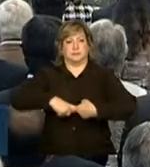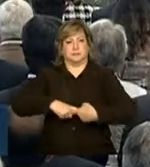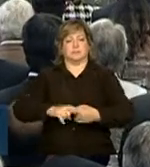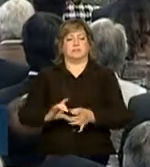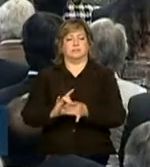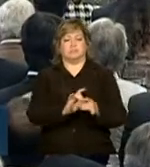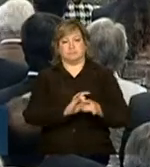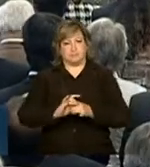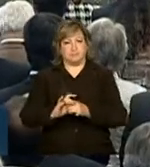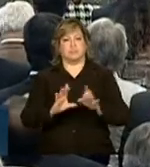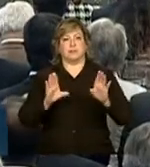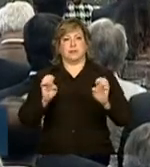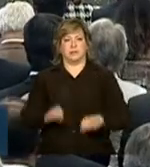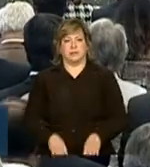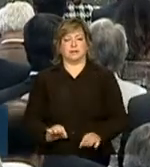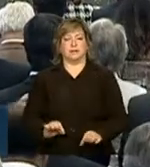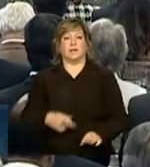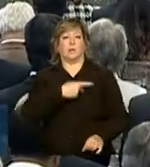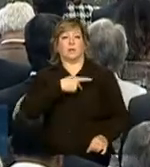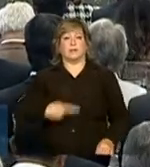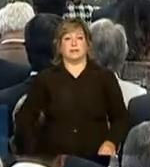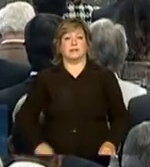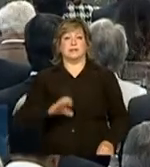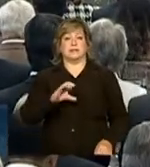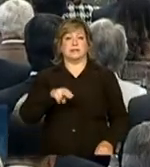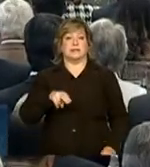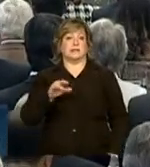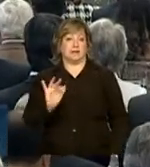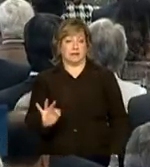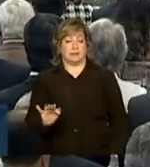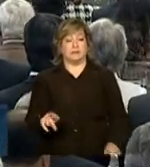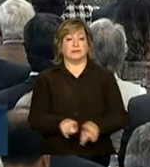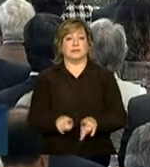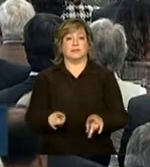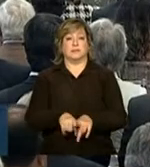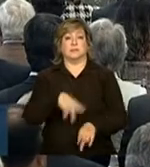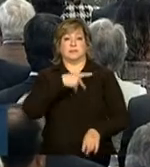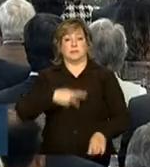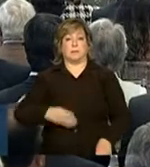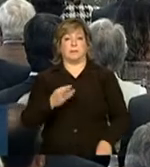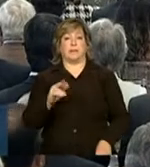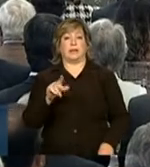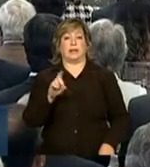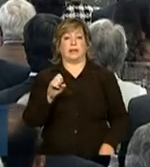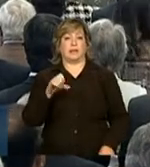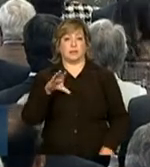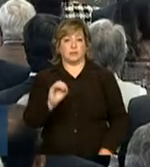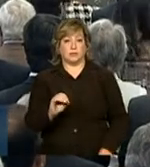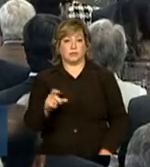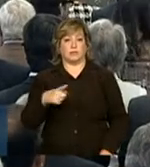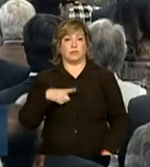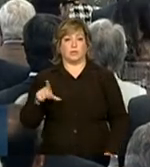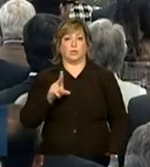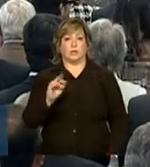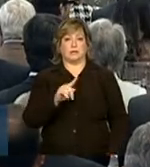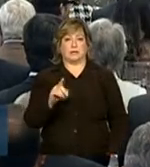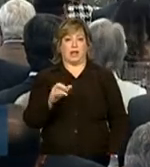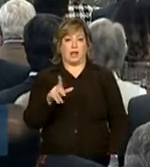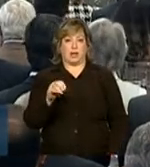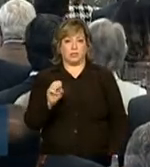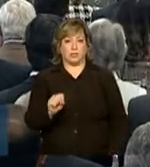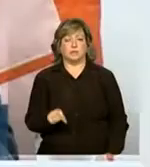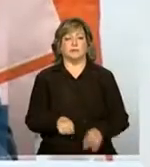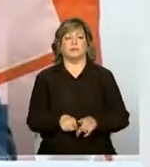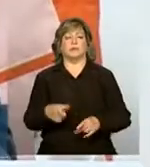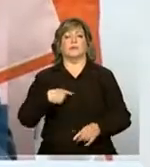harmonia, o presidente da CNF e também presidente do Bradesco, Luiz Carlos Trabuco, o presidente